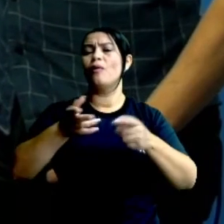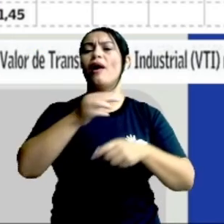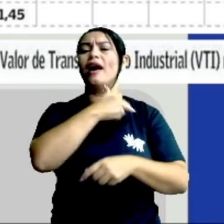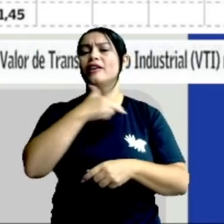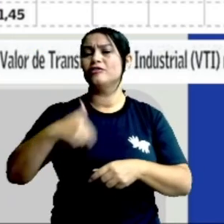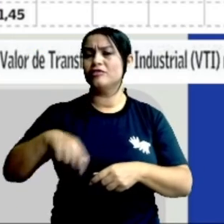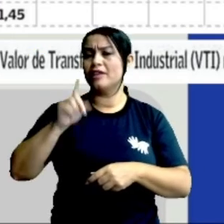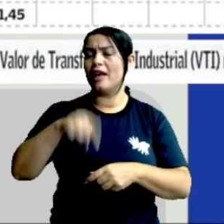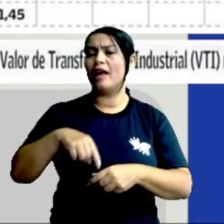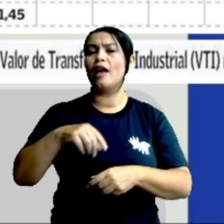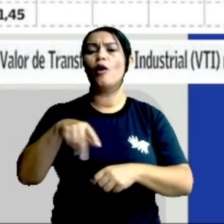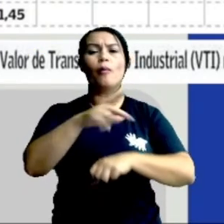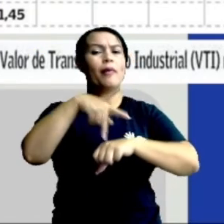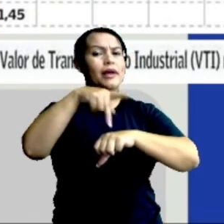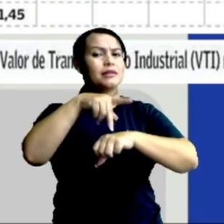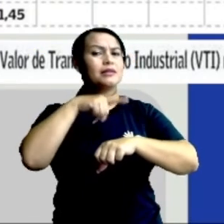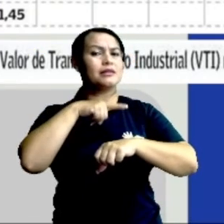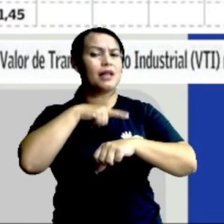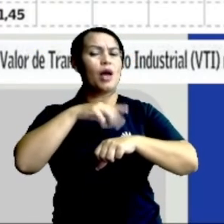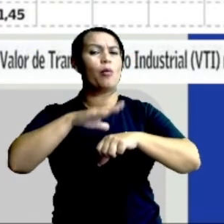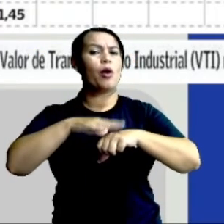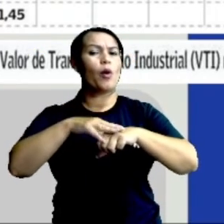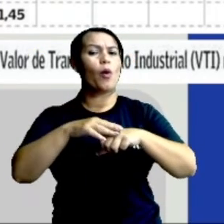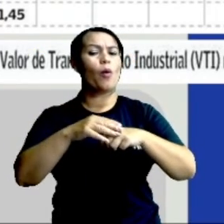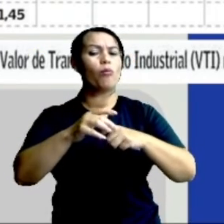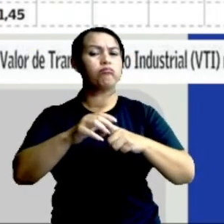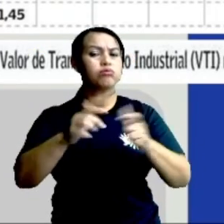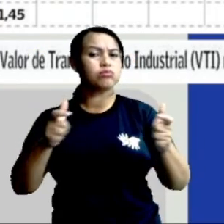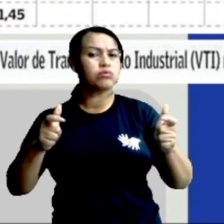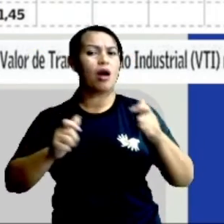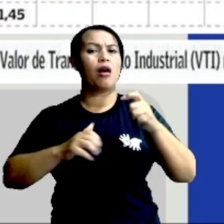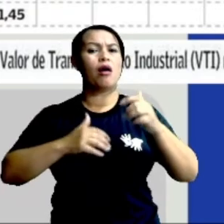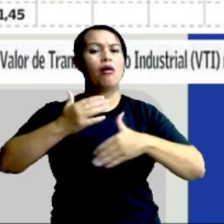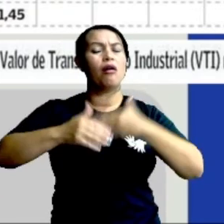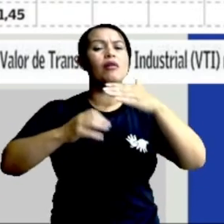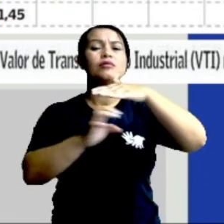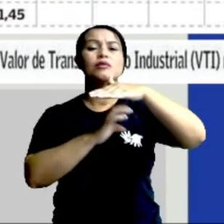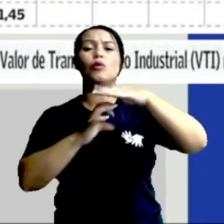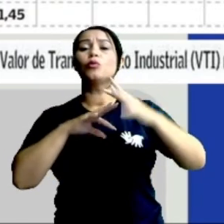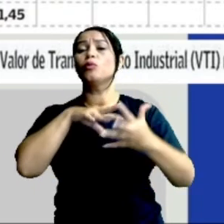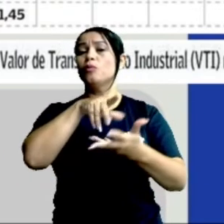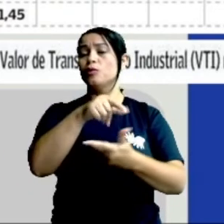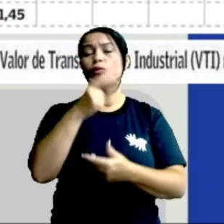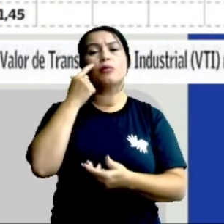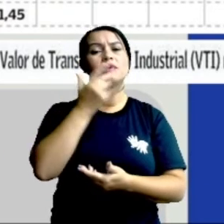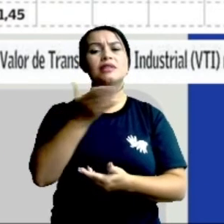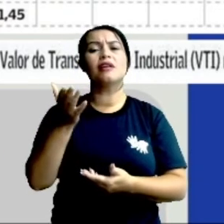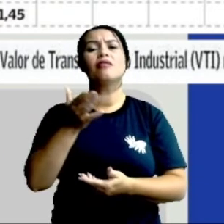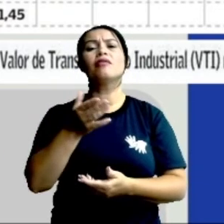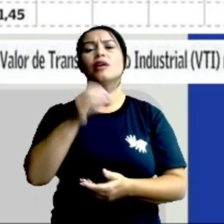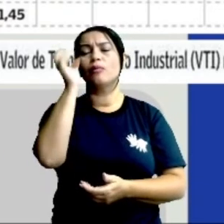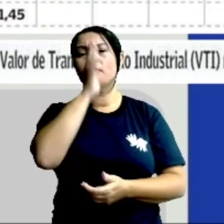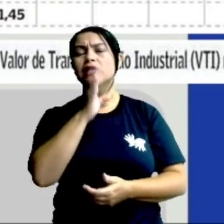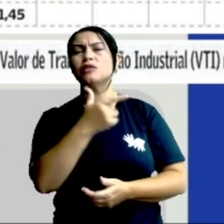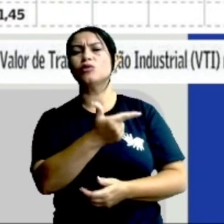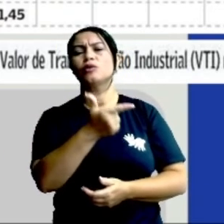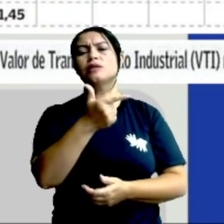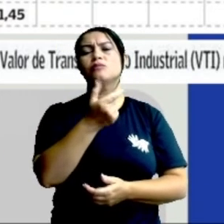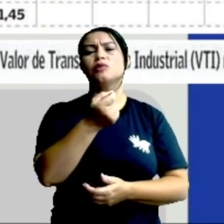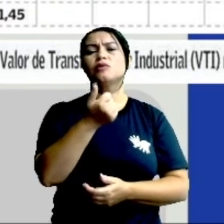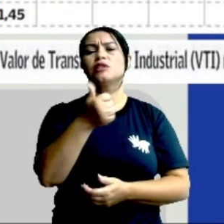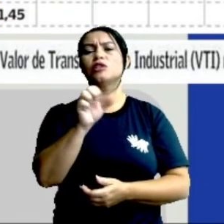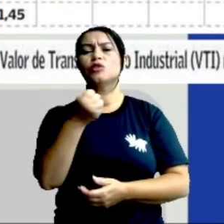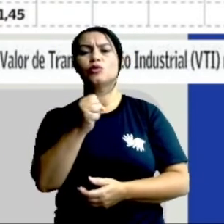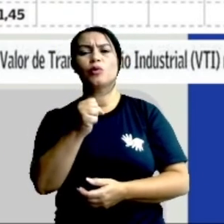atualmente o país, né, que tem a maior produção industrial do mundo. E perceba que aqui o Brasil aparece nesse ano de 2018